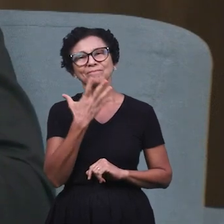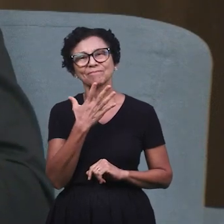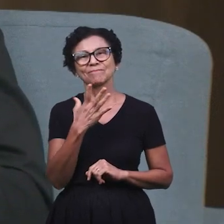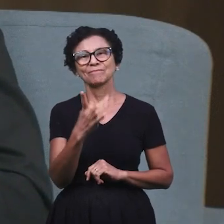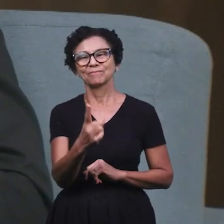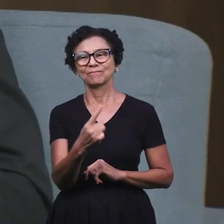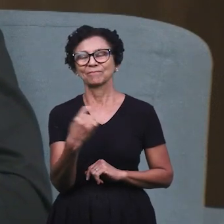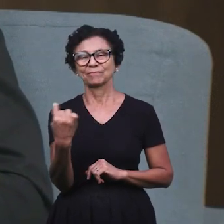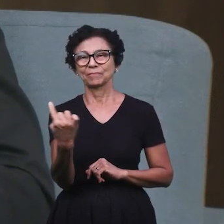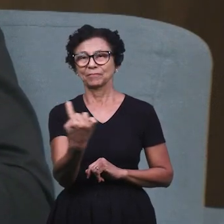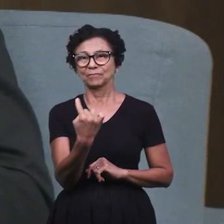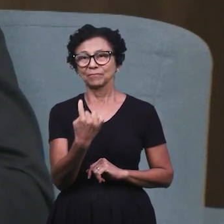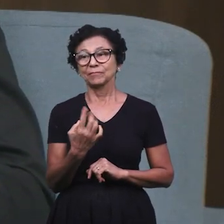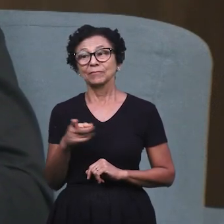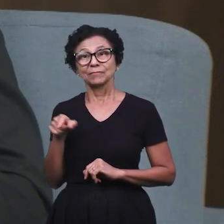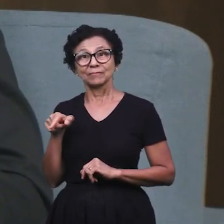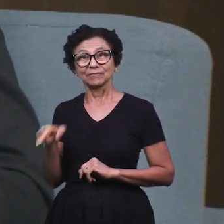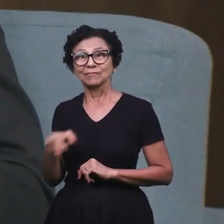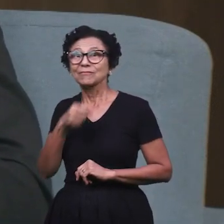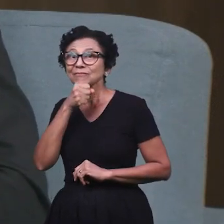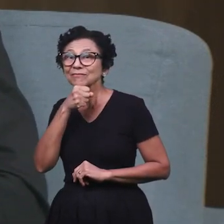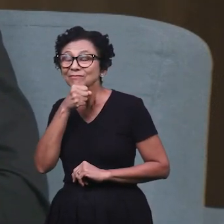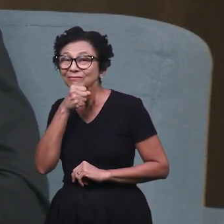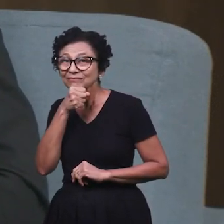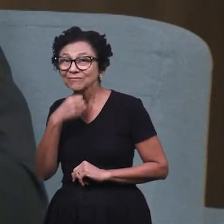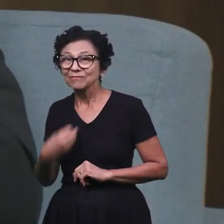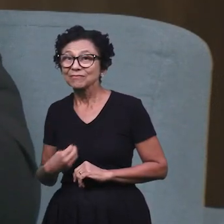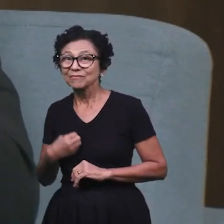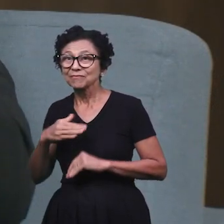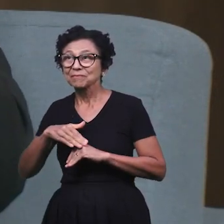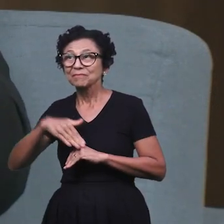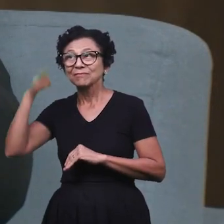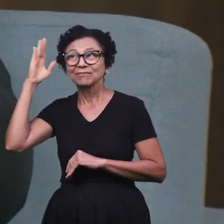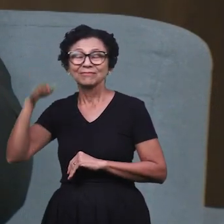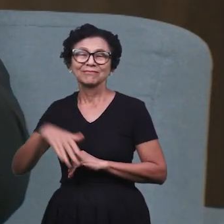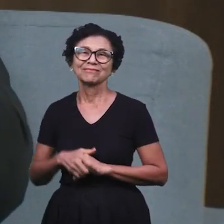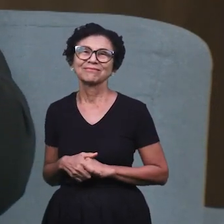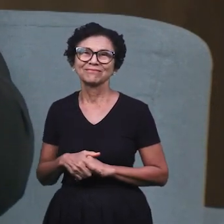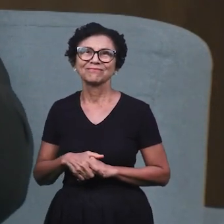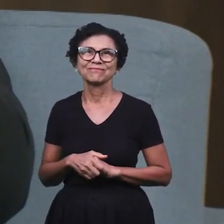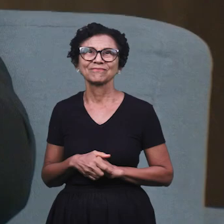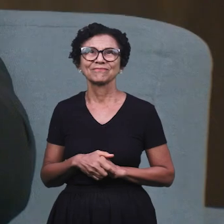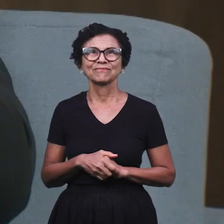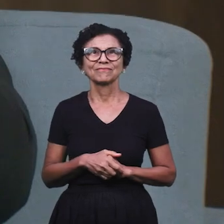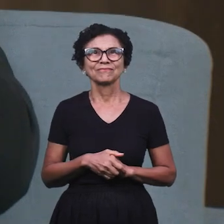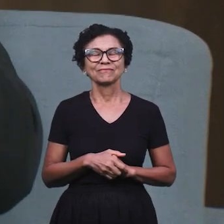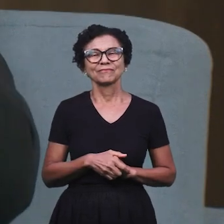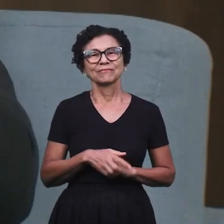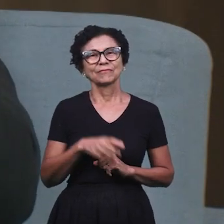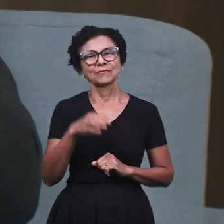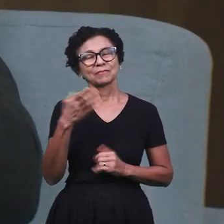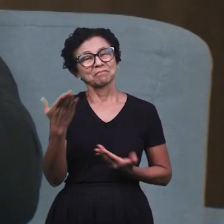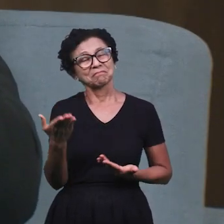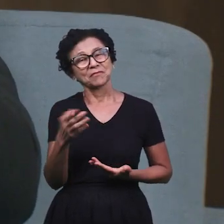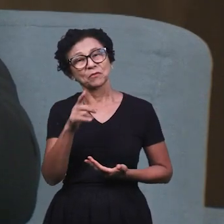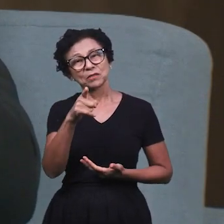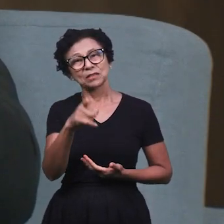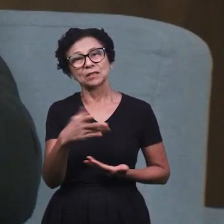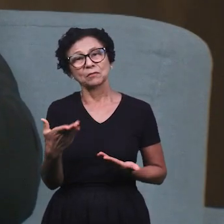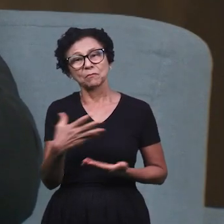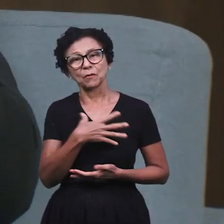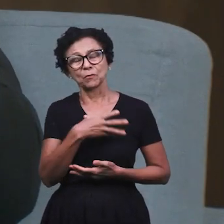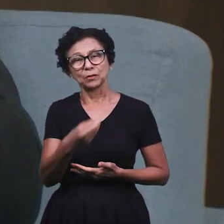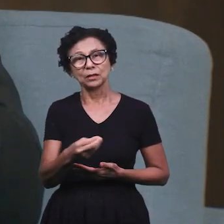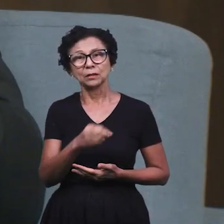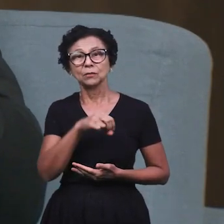essa expectativa de vida dos nossos irmãos idosos vai aumentar. Hoje, você está novinho, você é um neto, você é filho,